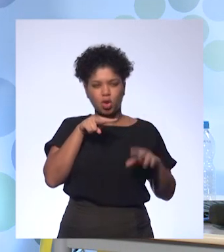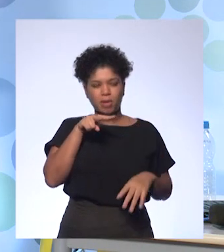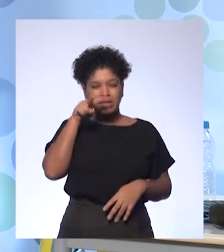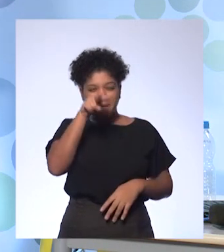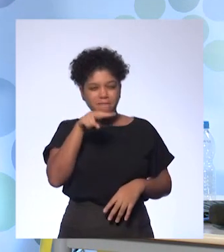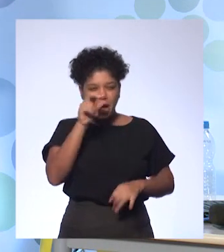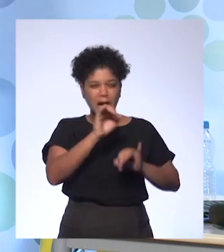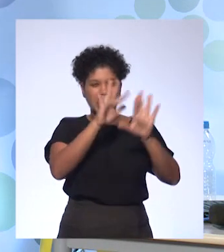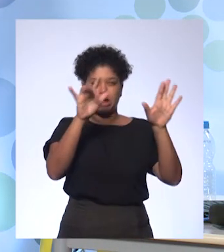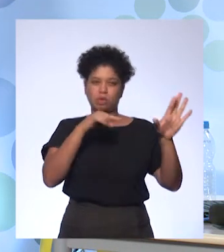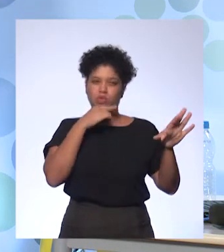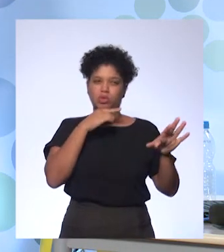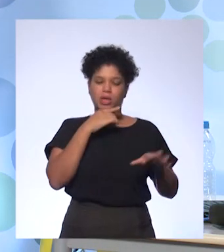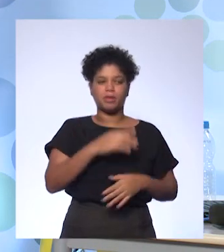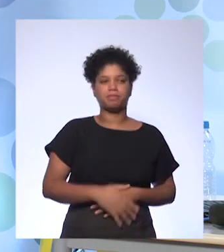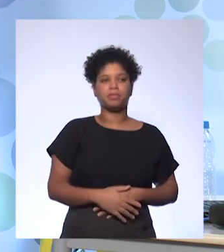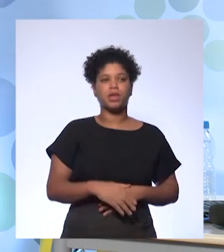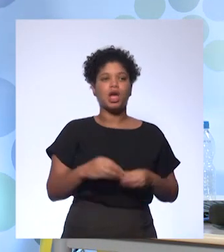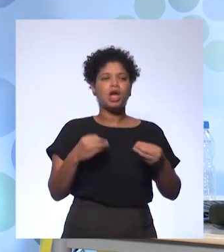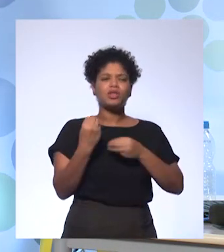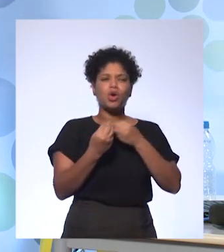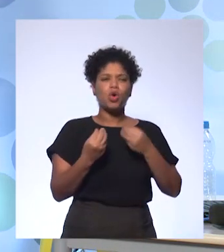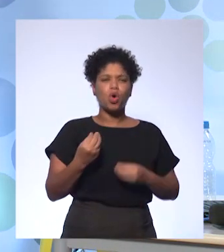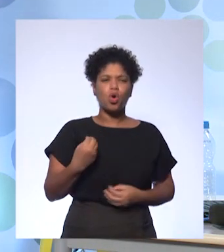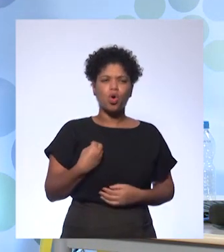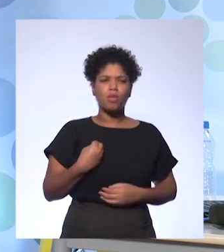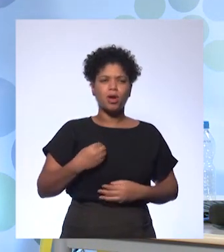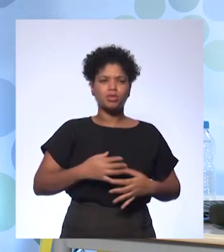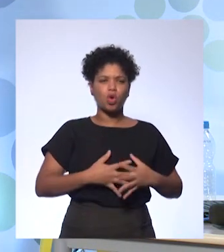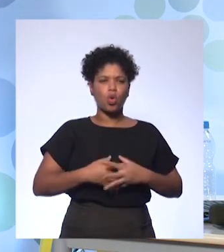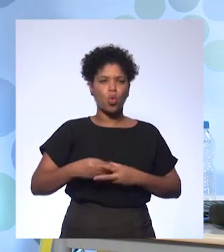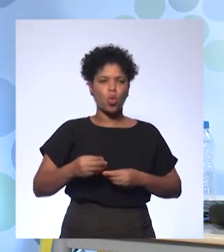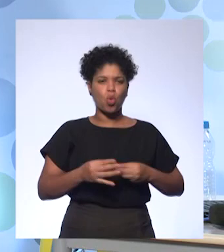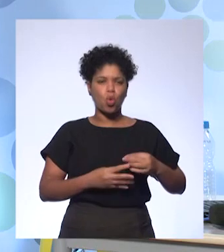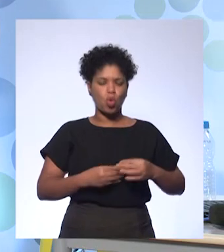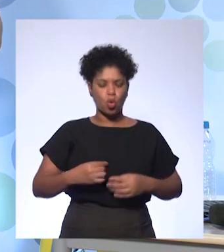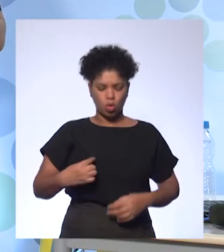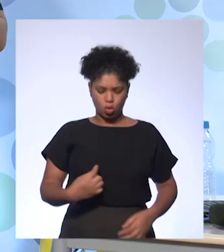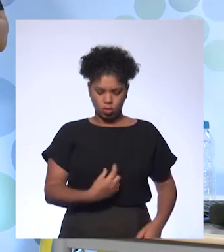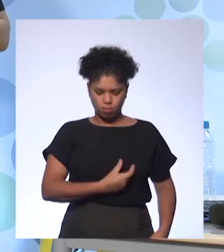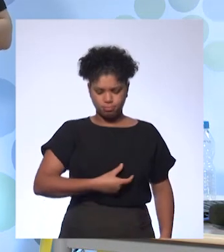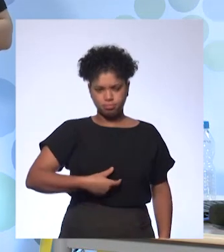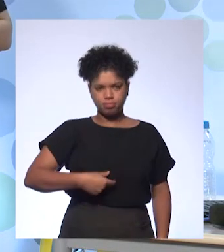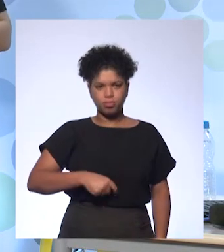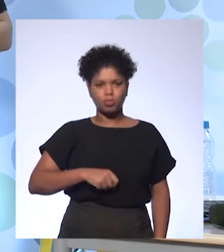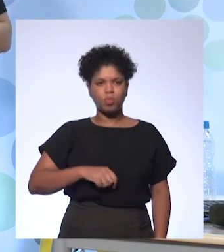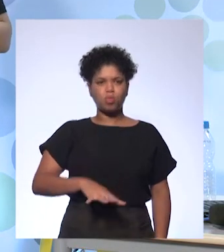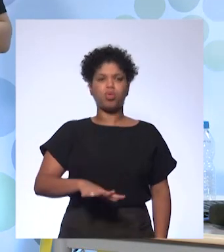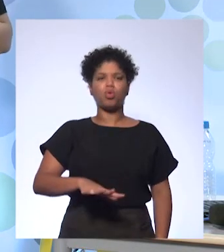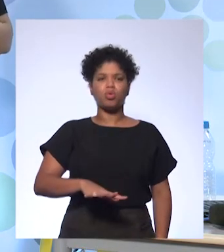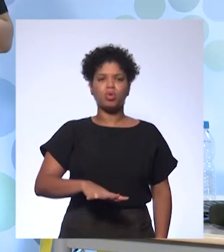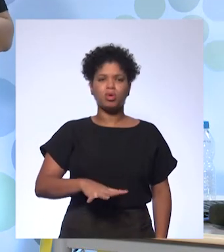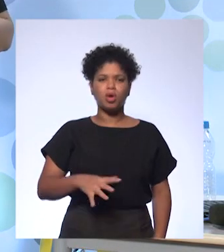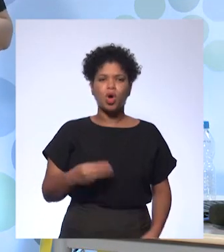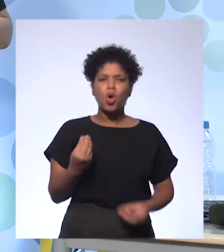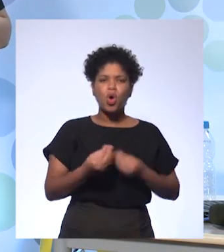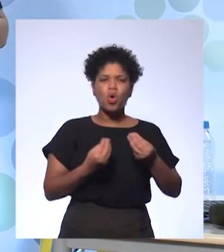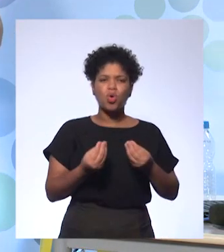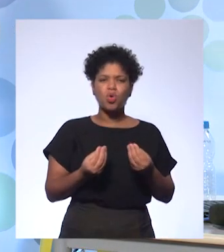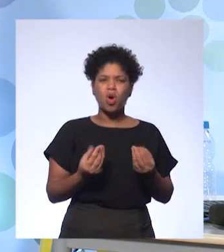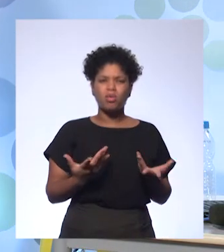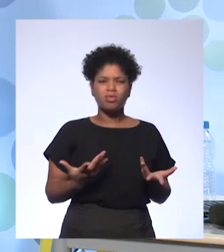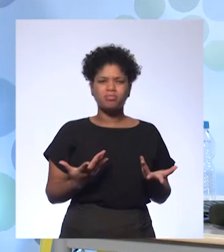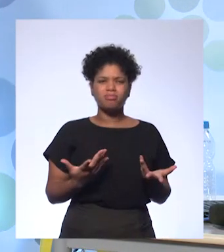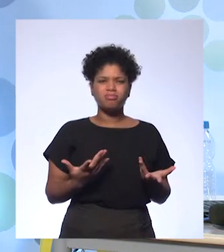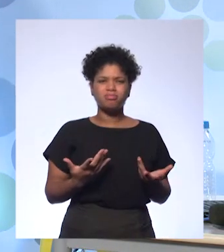o sistema excretor. Então, nesse caso aqui, né, como que eles vão excretar as suas substâncias